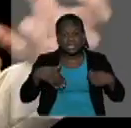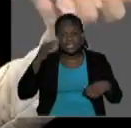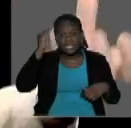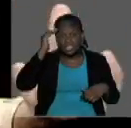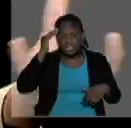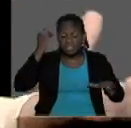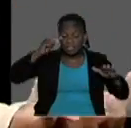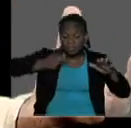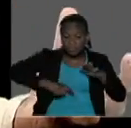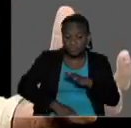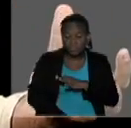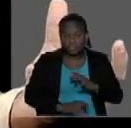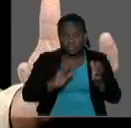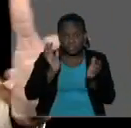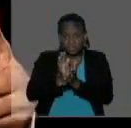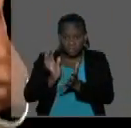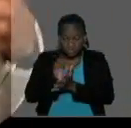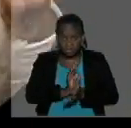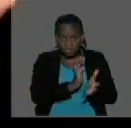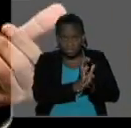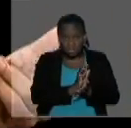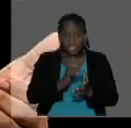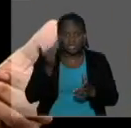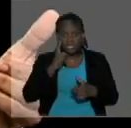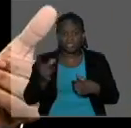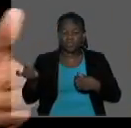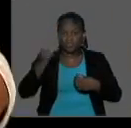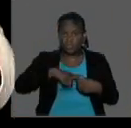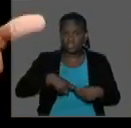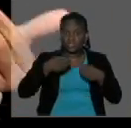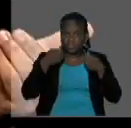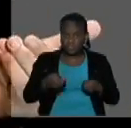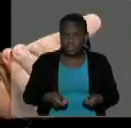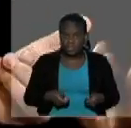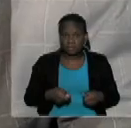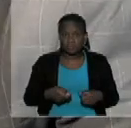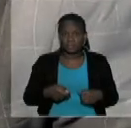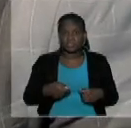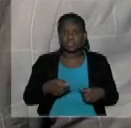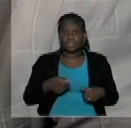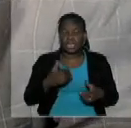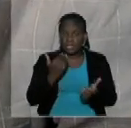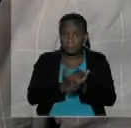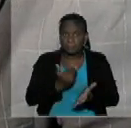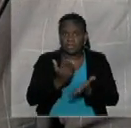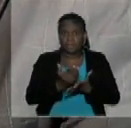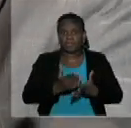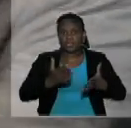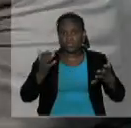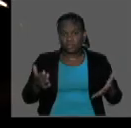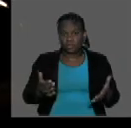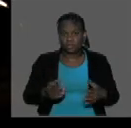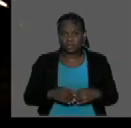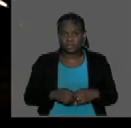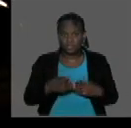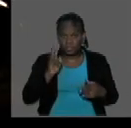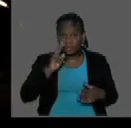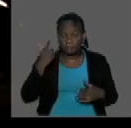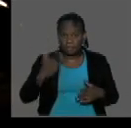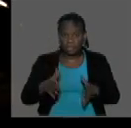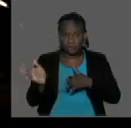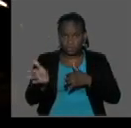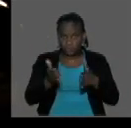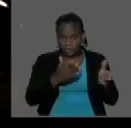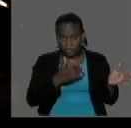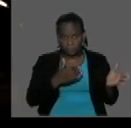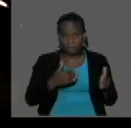compreender esse complexo civilizatório para se reconstruir, para reagir... Enquanto algo muito maior. Muito maior. Então vamos ver mais